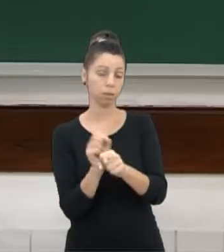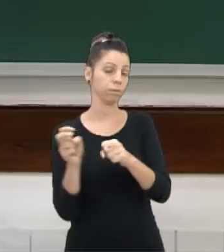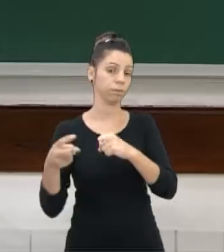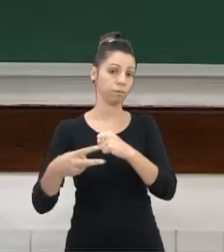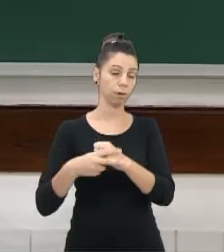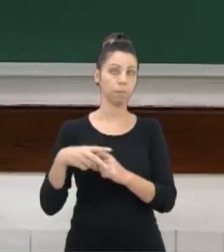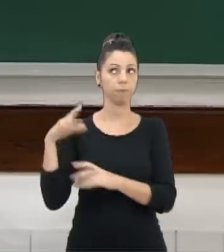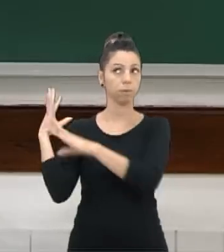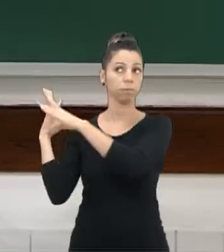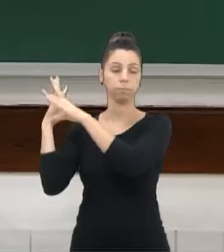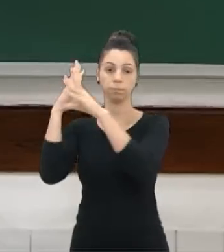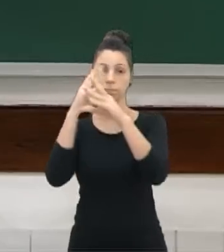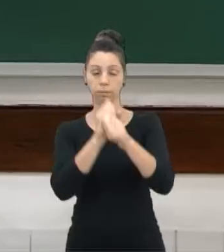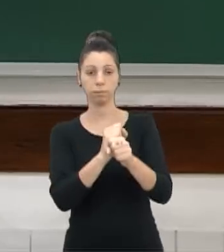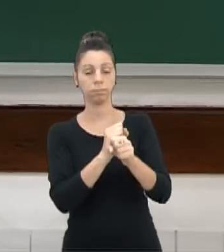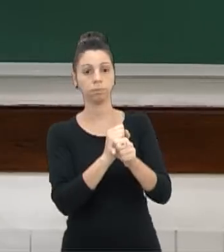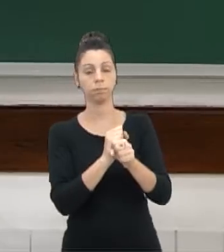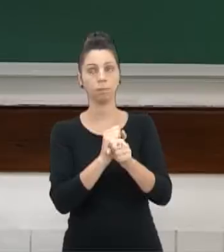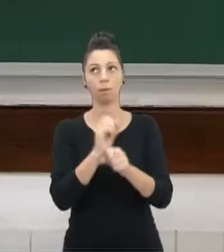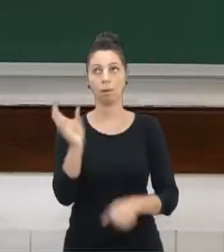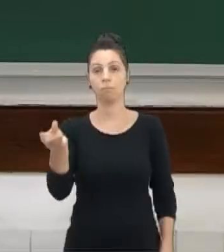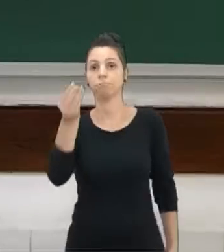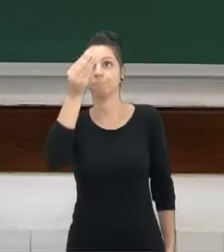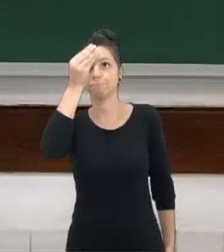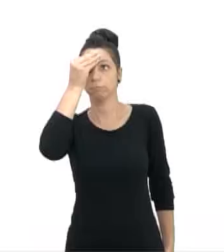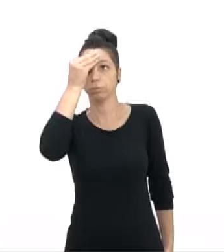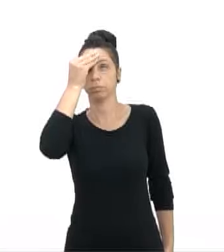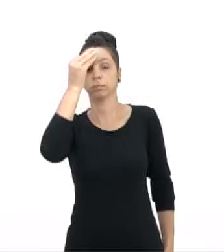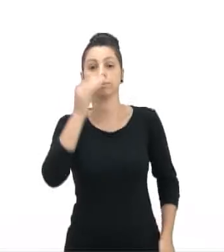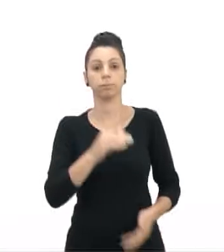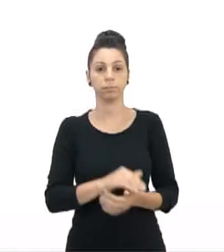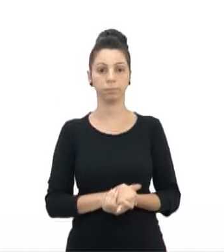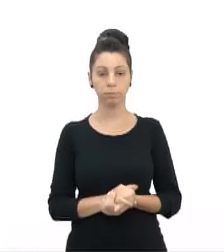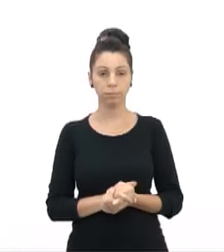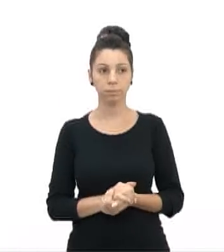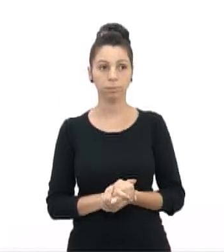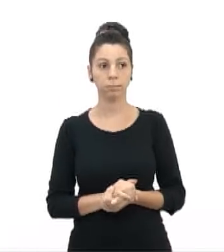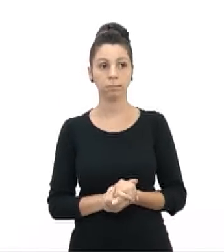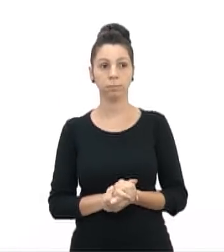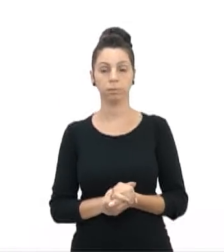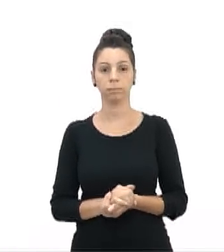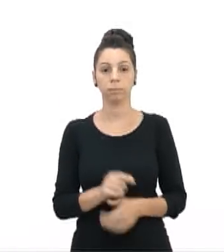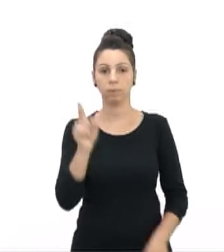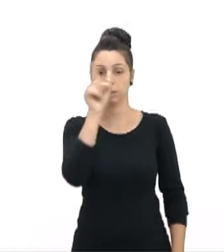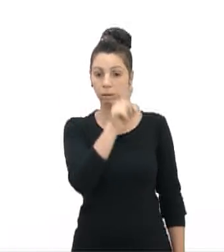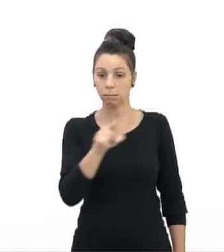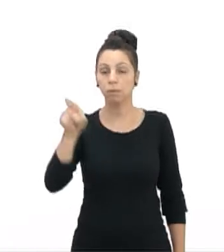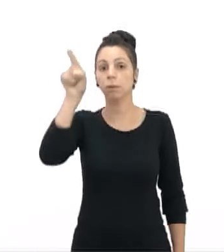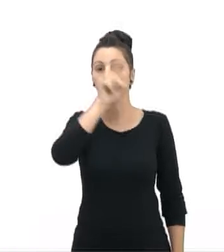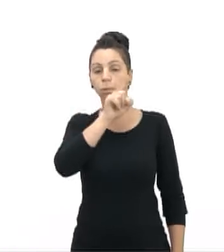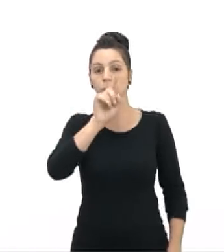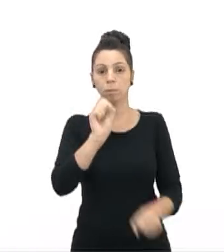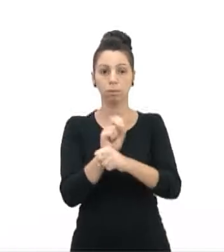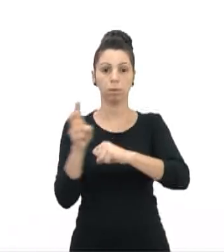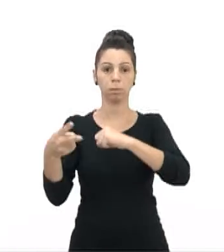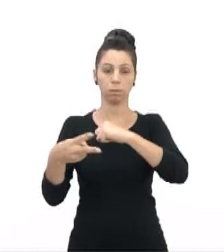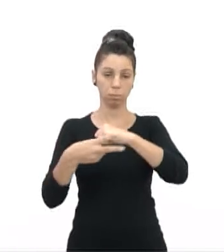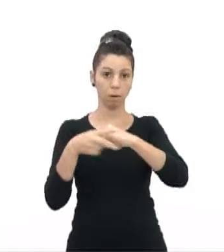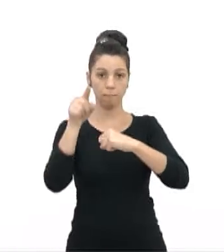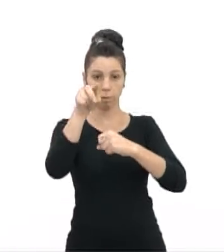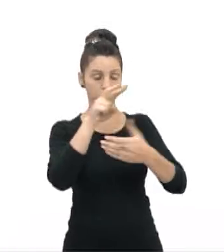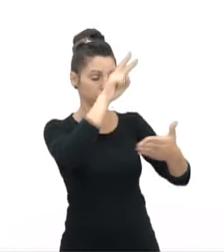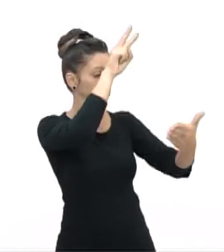lembrar e aí fortalecer esse aprendizado. Circular os advérbios. Eu não vou ler com você. Você vai ler e